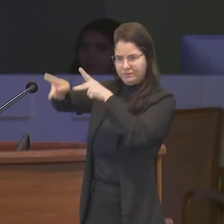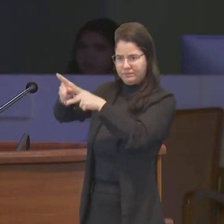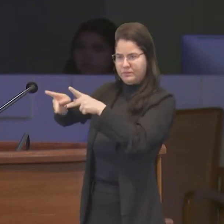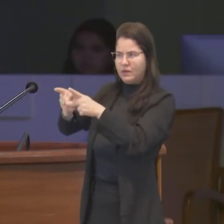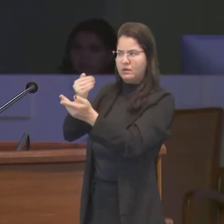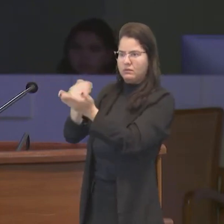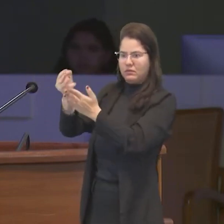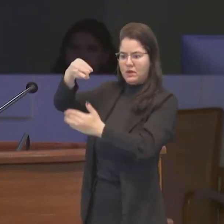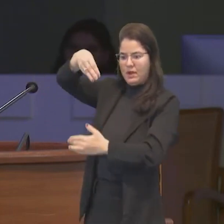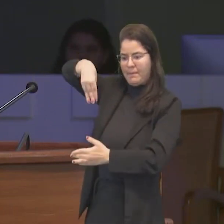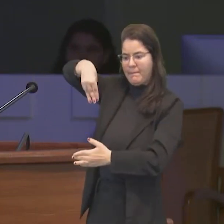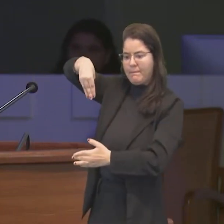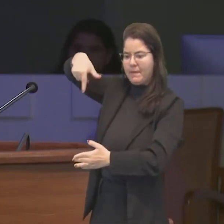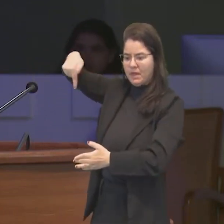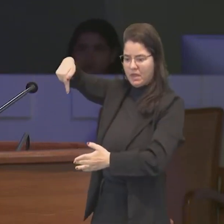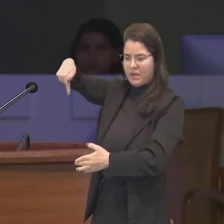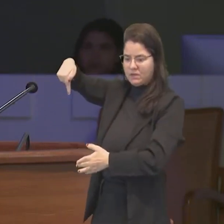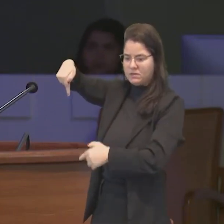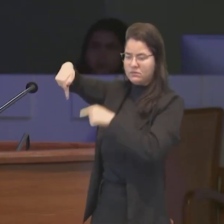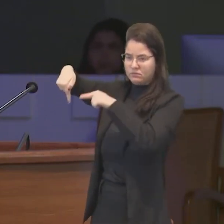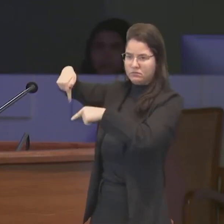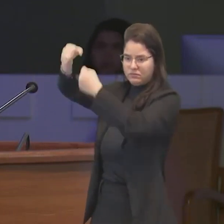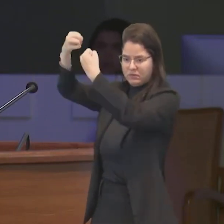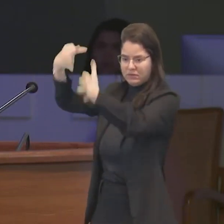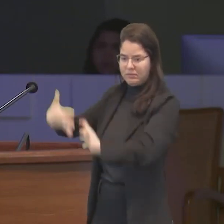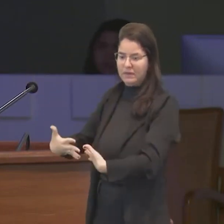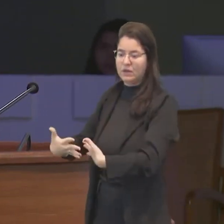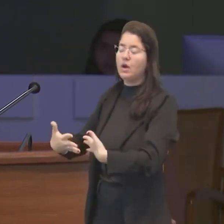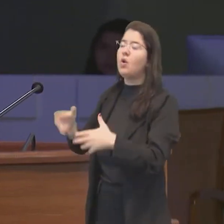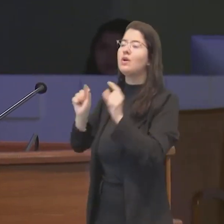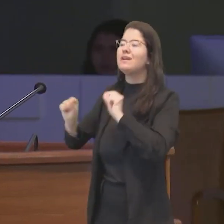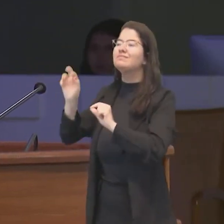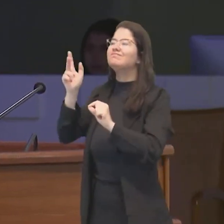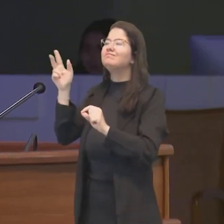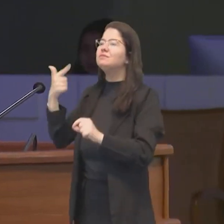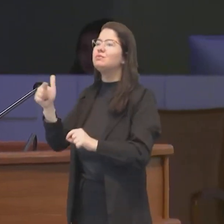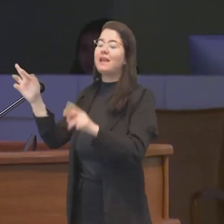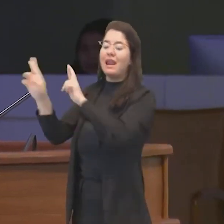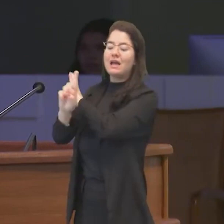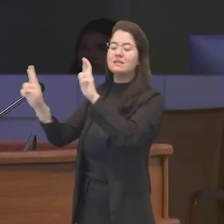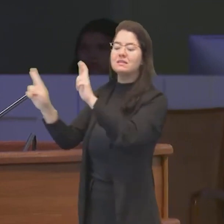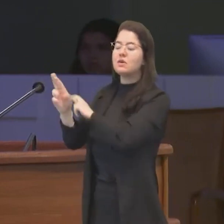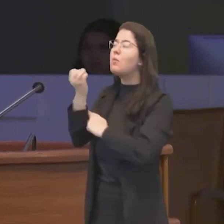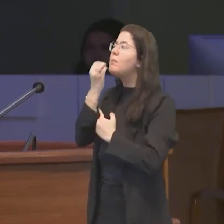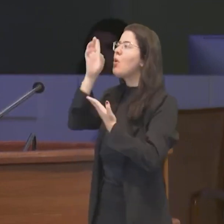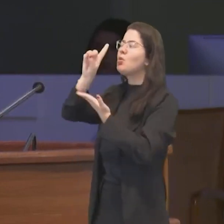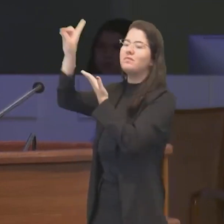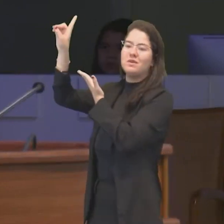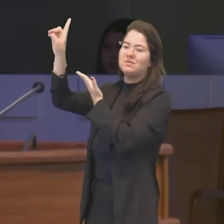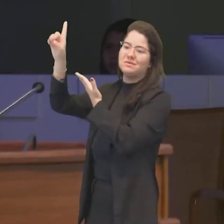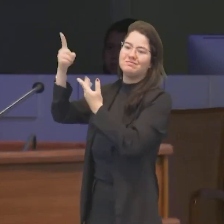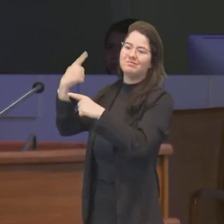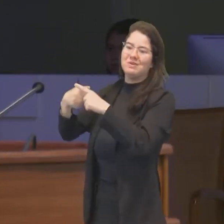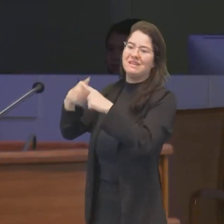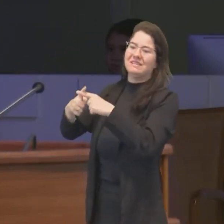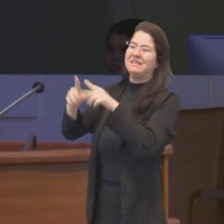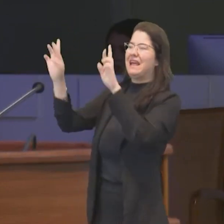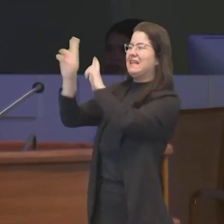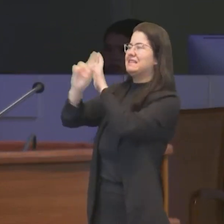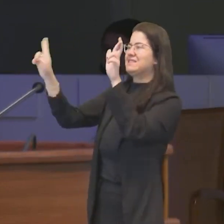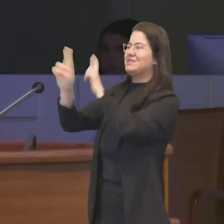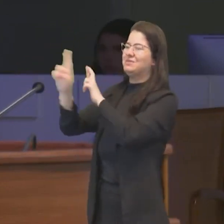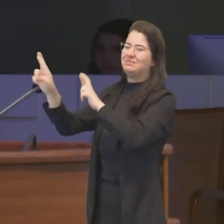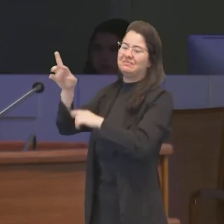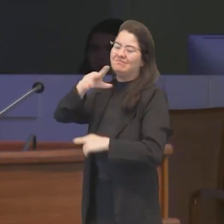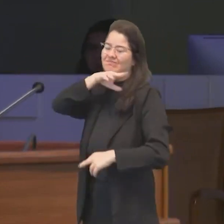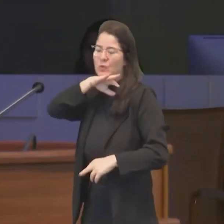o porta-voz, não é uma relação boa com Deus. A relação deste povo estava muito estremecida. Este